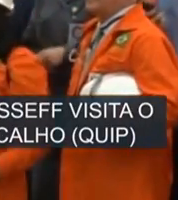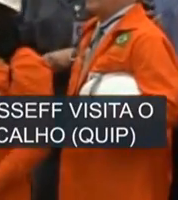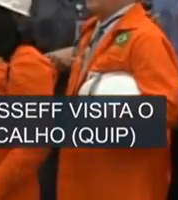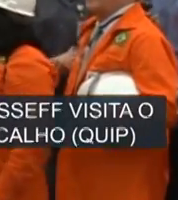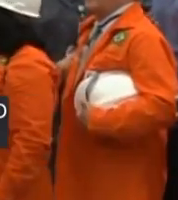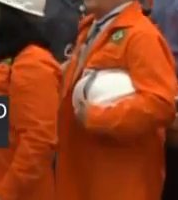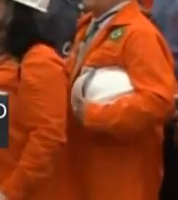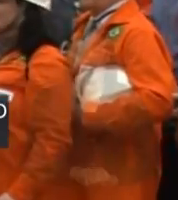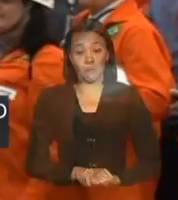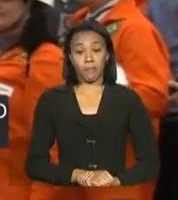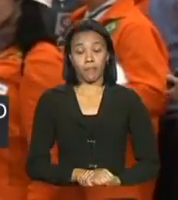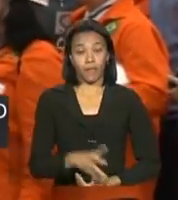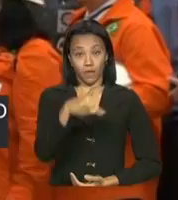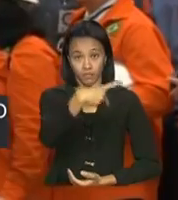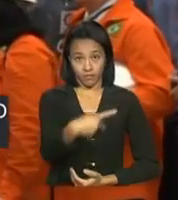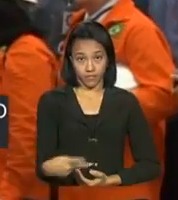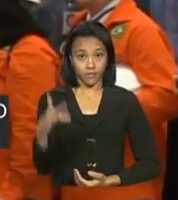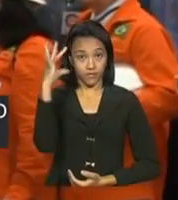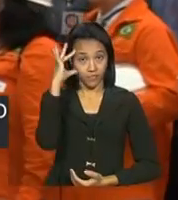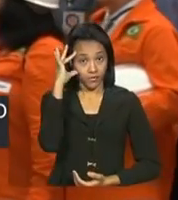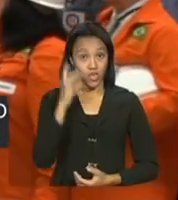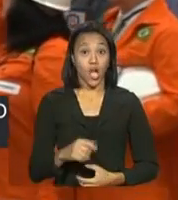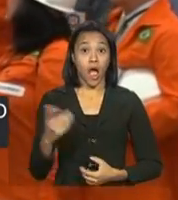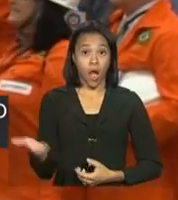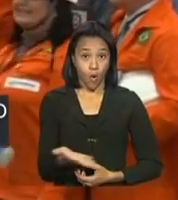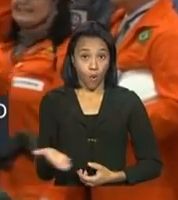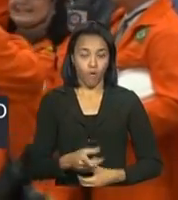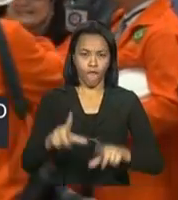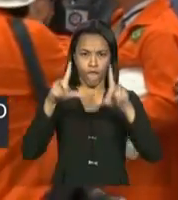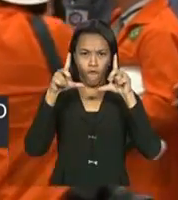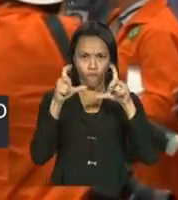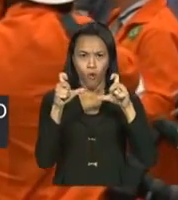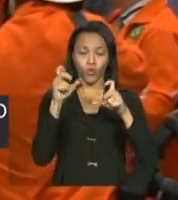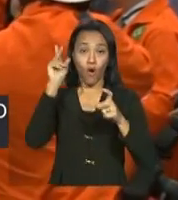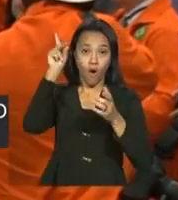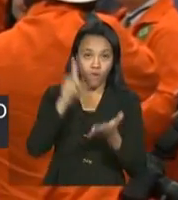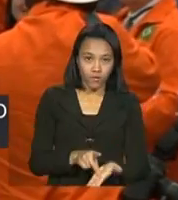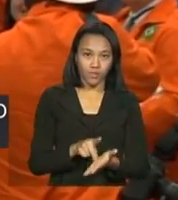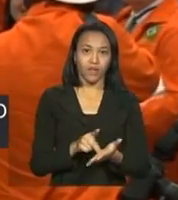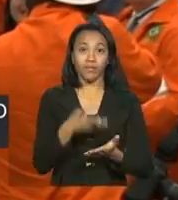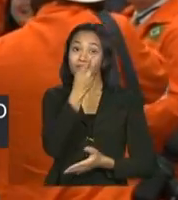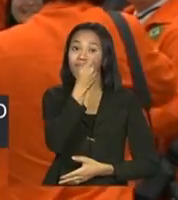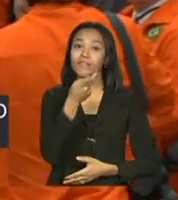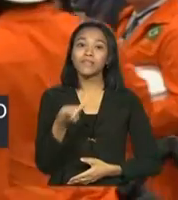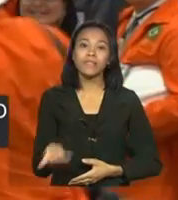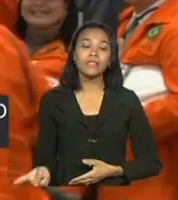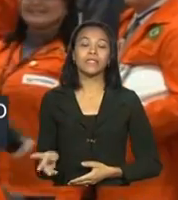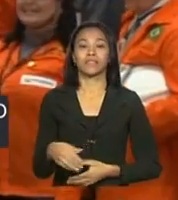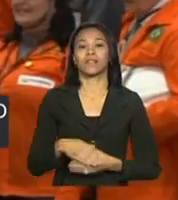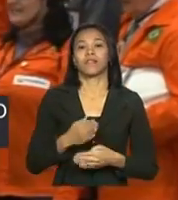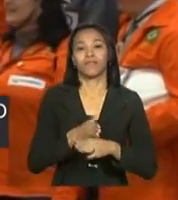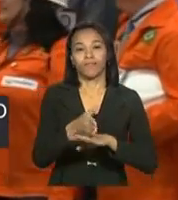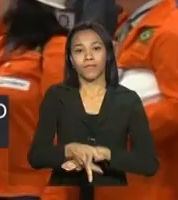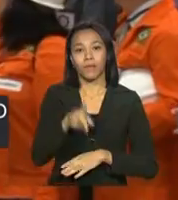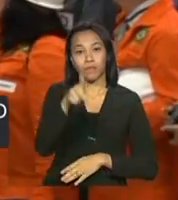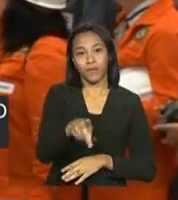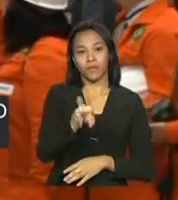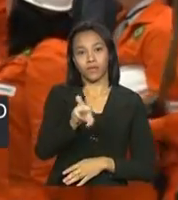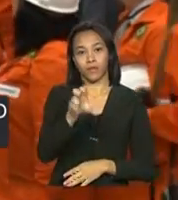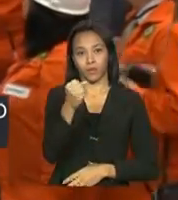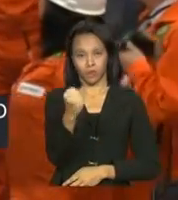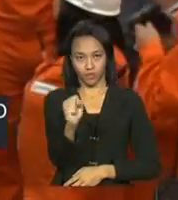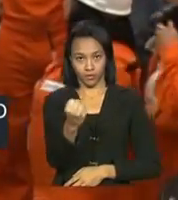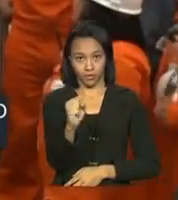Presidenta, então, tira neste momento a foto oficial da visita à plataforma P58. Essa